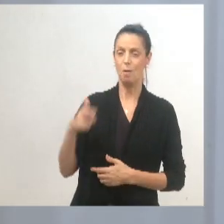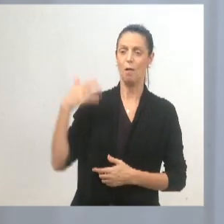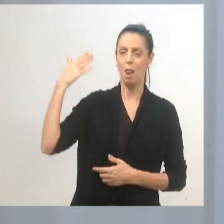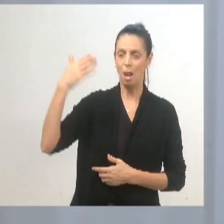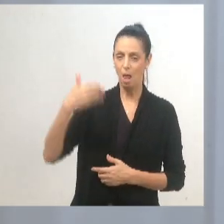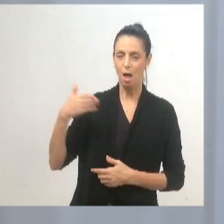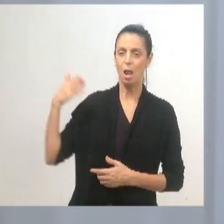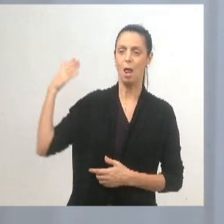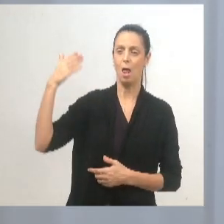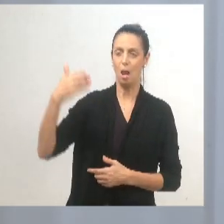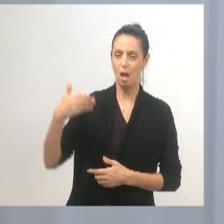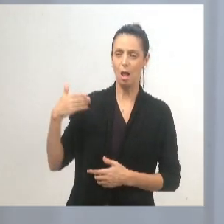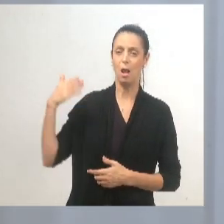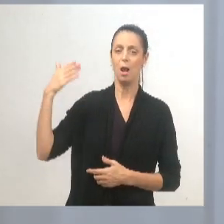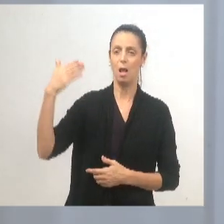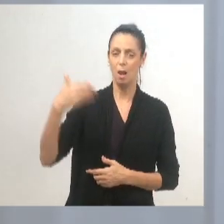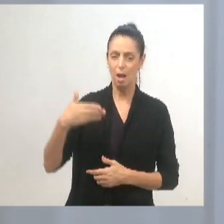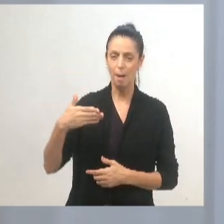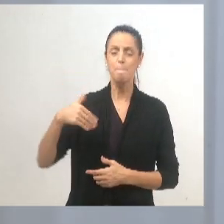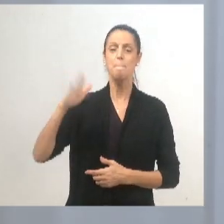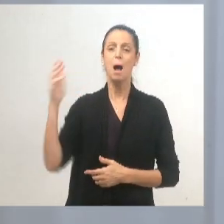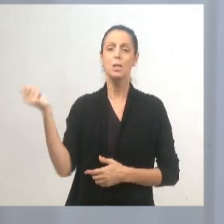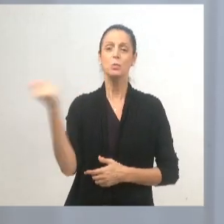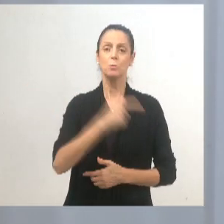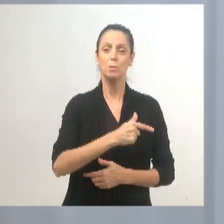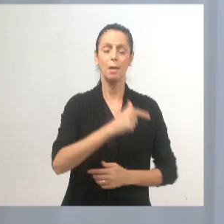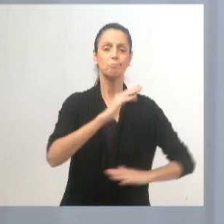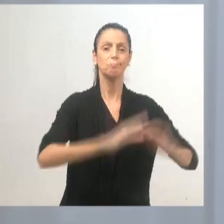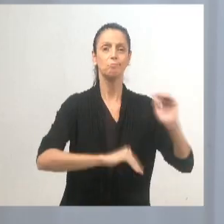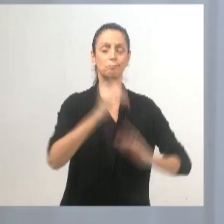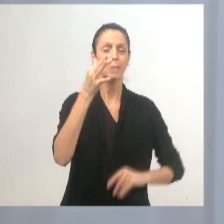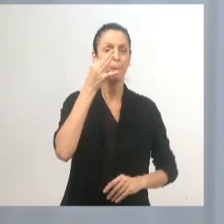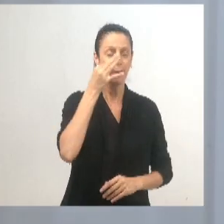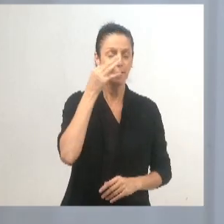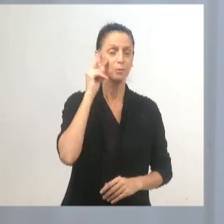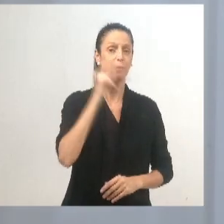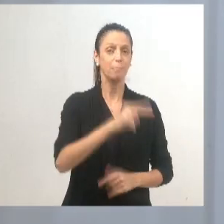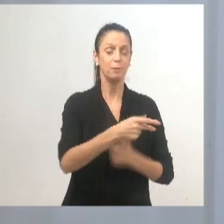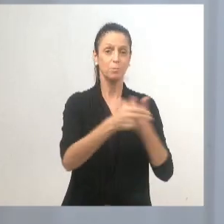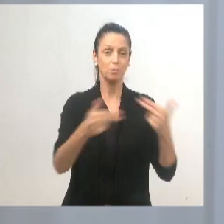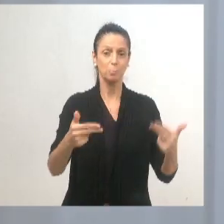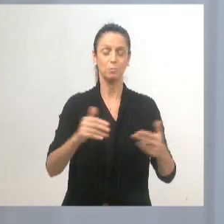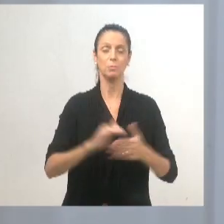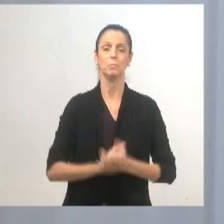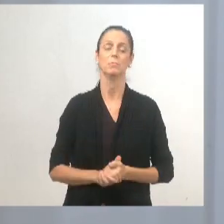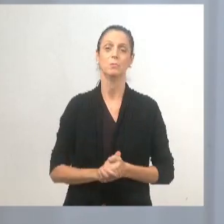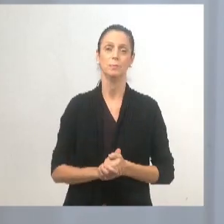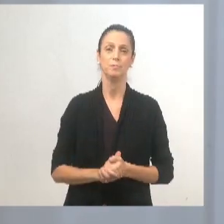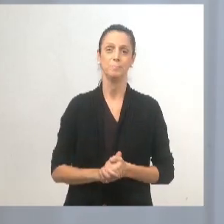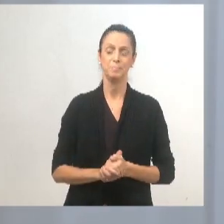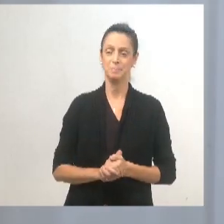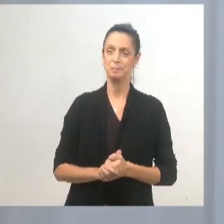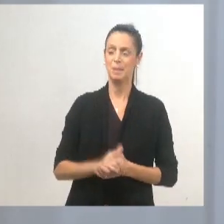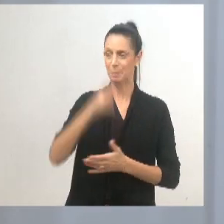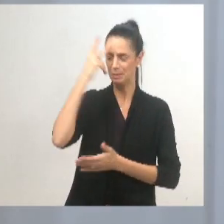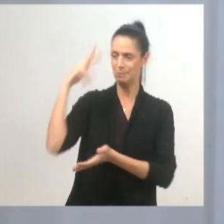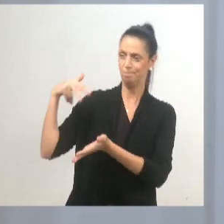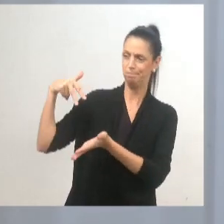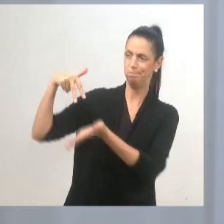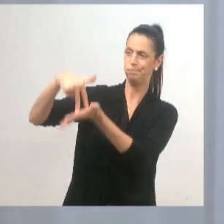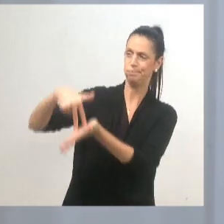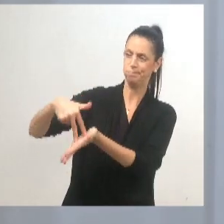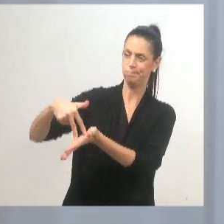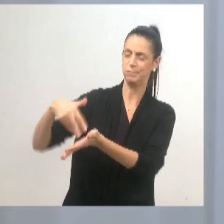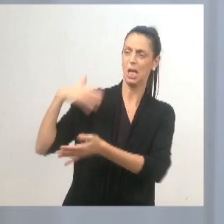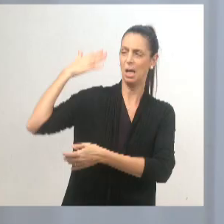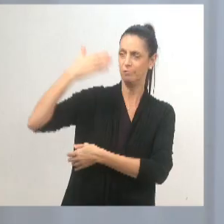mais espaço do que os fatos. Estamos fadigados de ver palanque sendo montado em cima de problemas